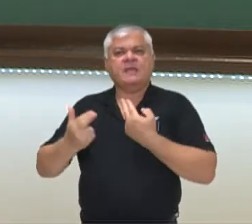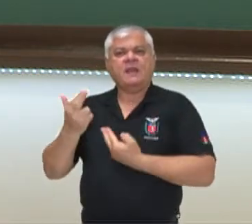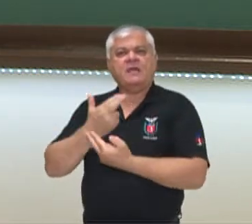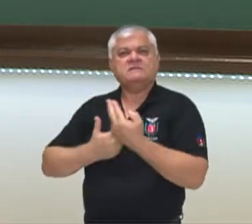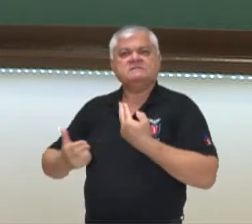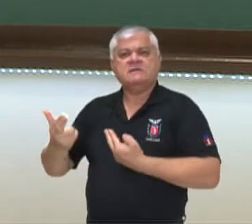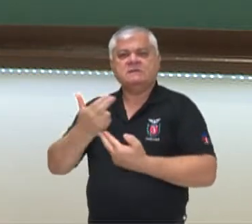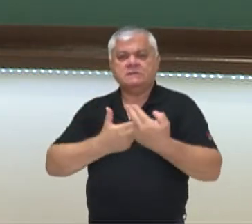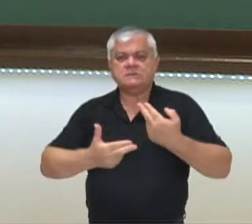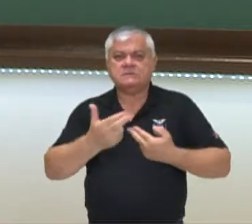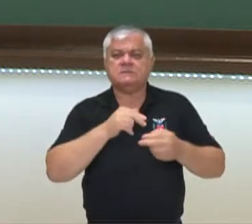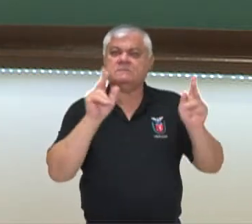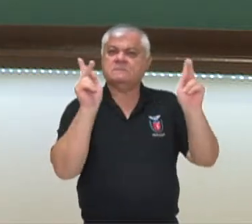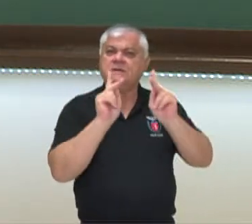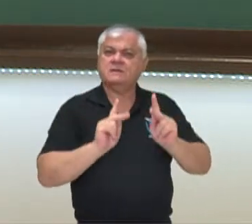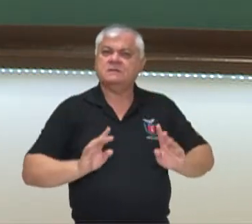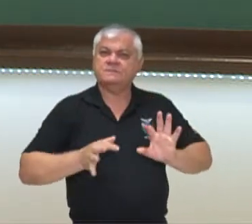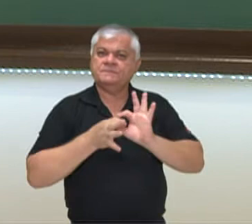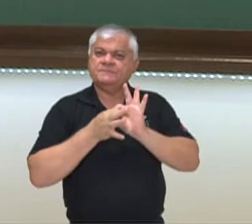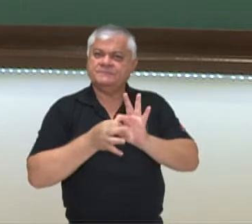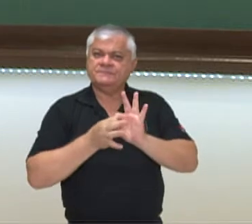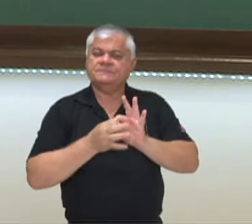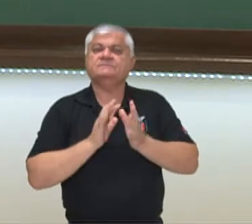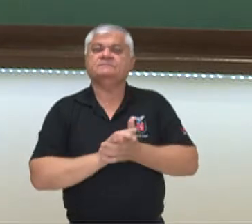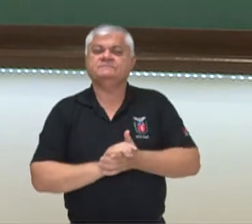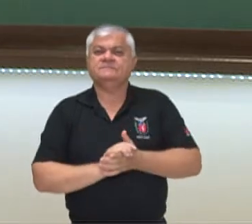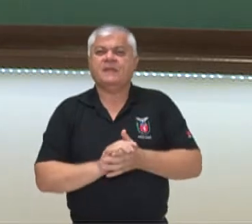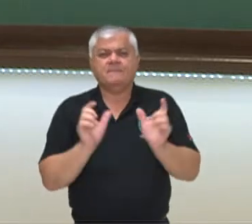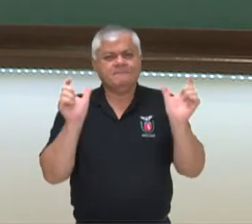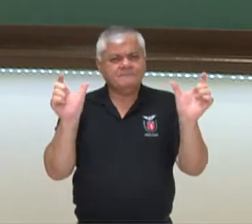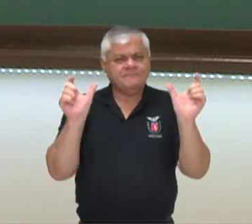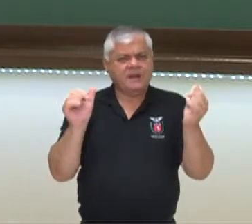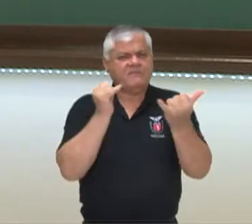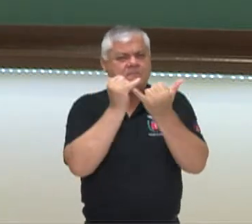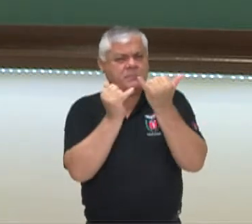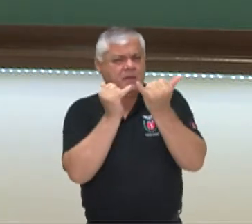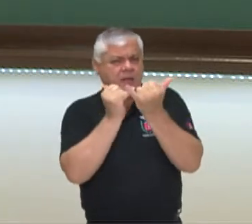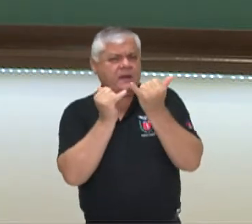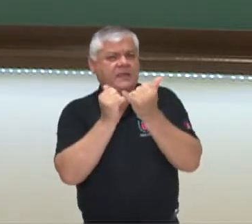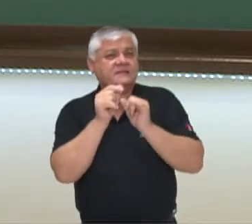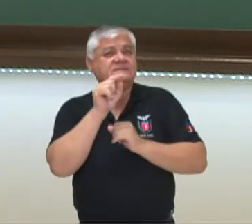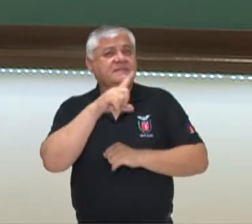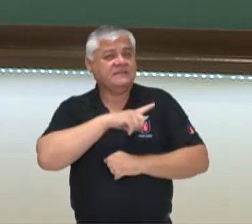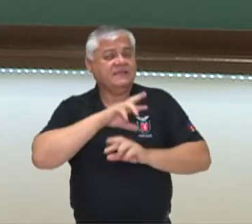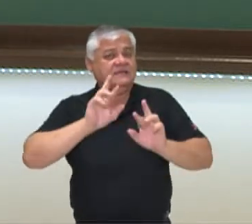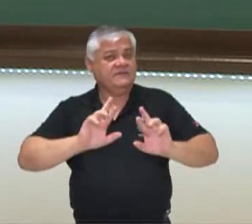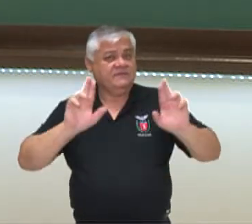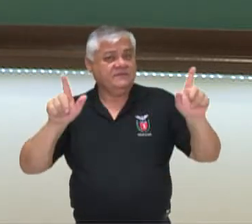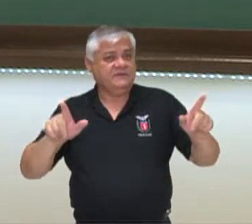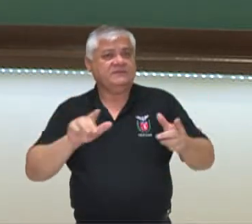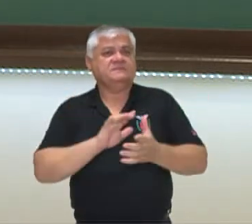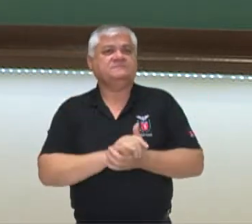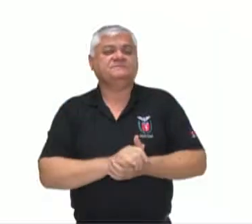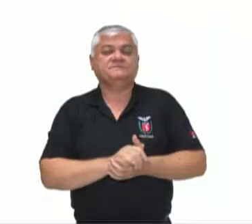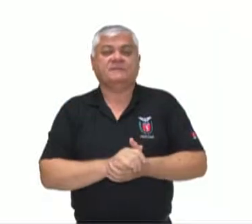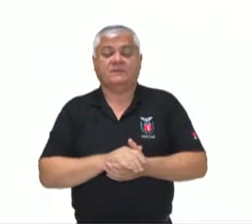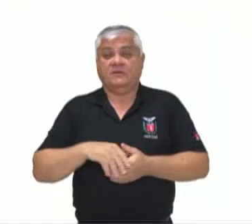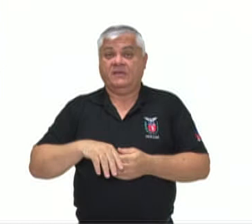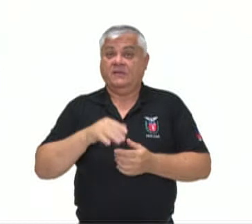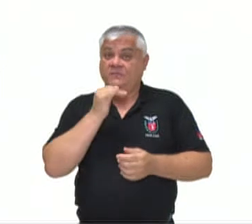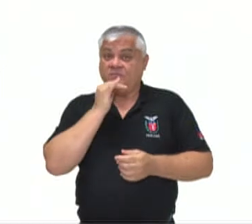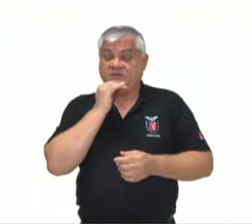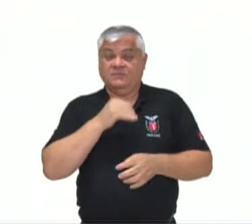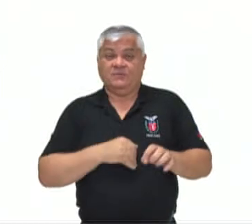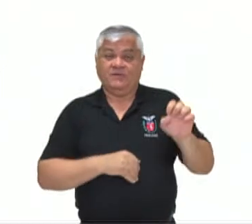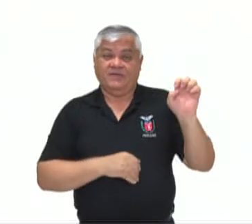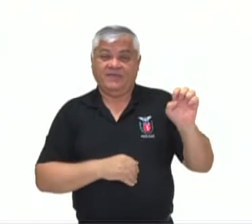sociais harmoniosas. Embora eles sejam similares, eles têm aí as suas diferenças, né? Então a ética, né,